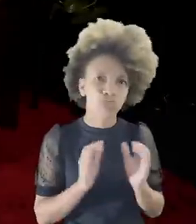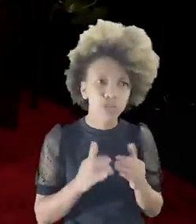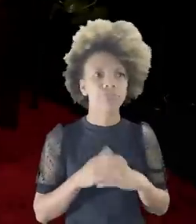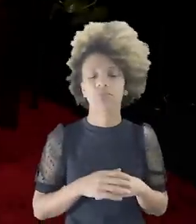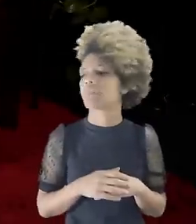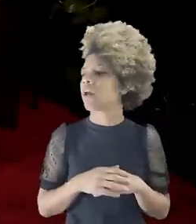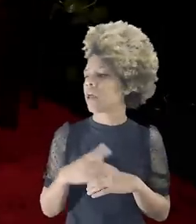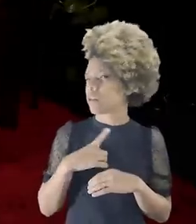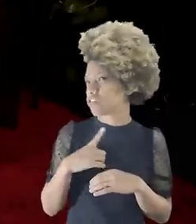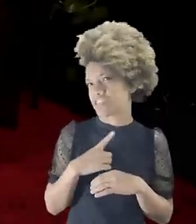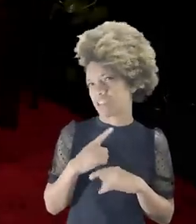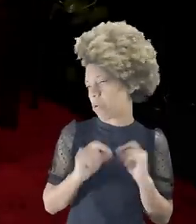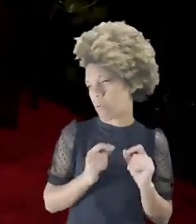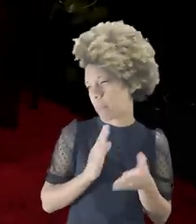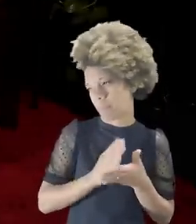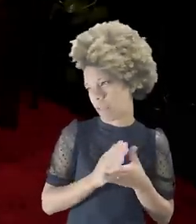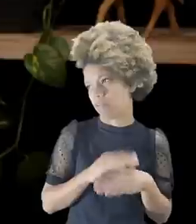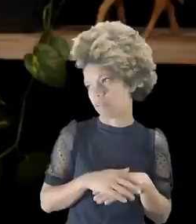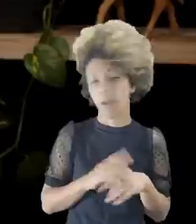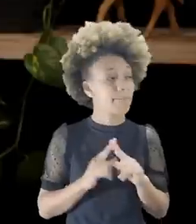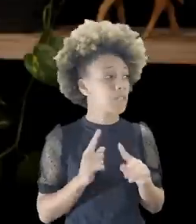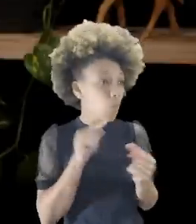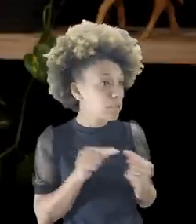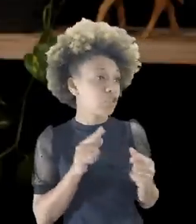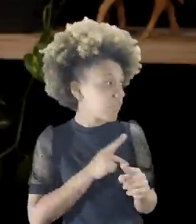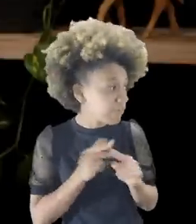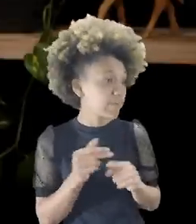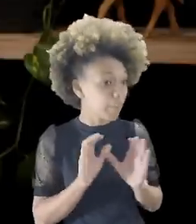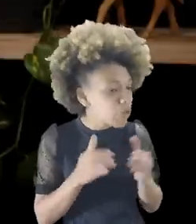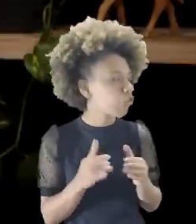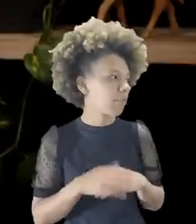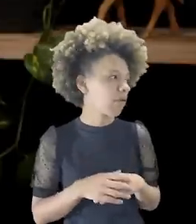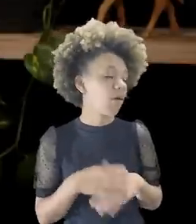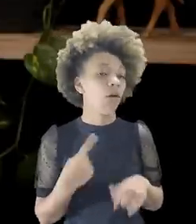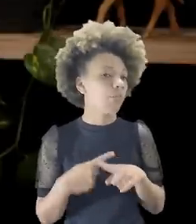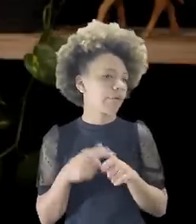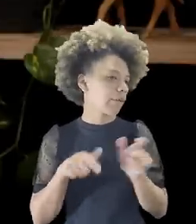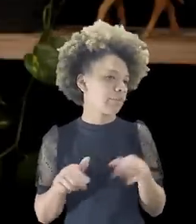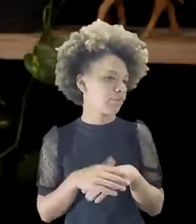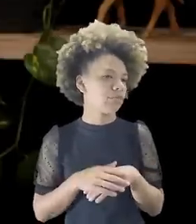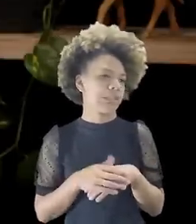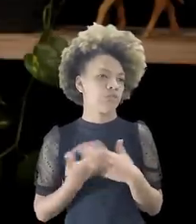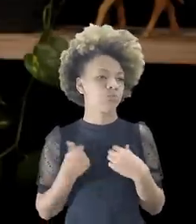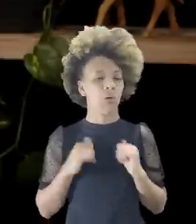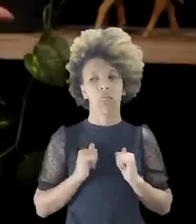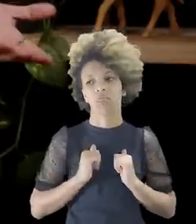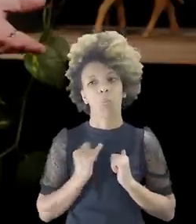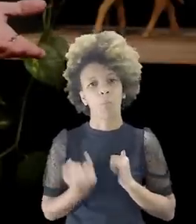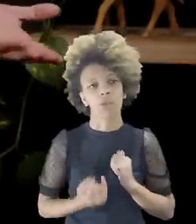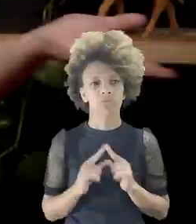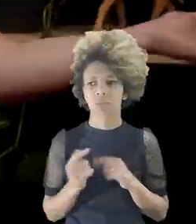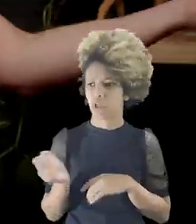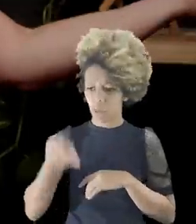time não não foi ele acho que ele tinha uma um pedacinho do time E aí o grande objetivo dele era ganhar com o time ele era um bando de cara meus